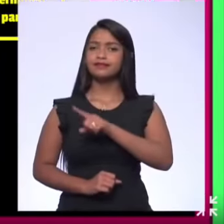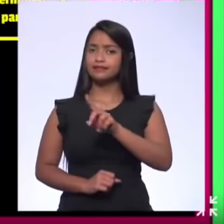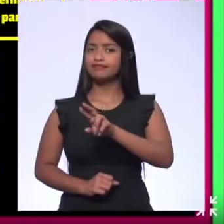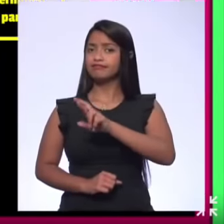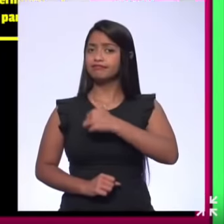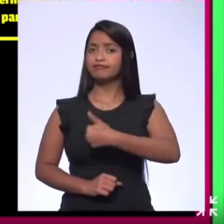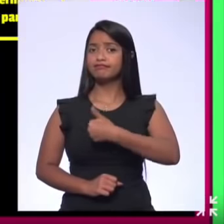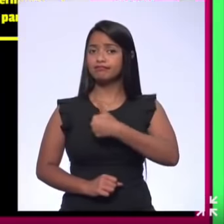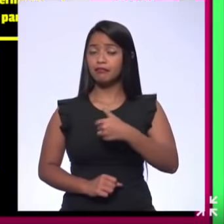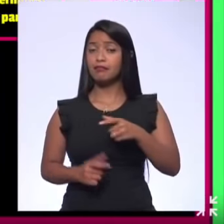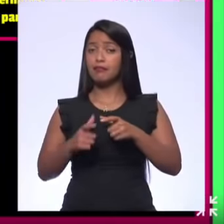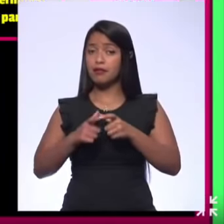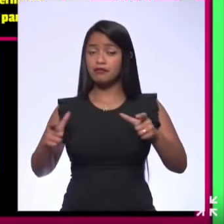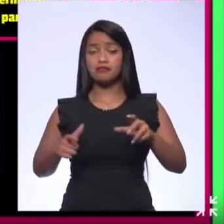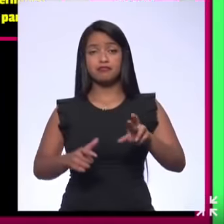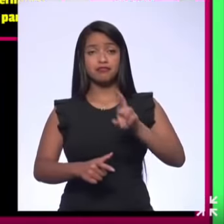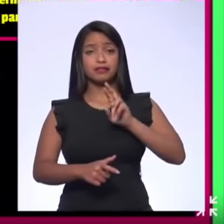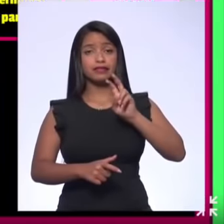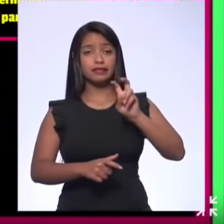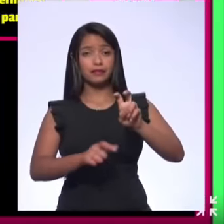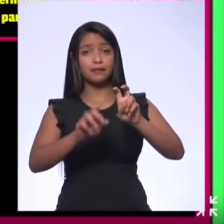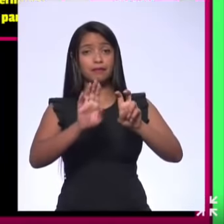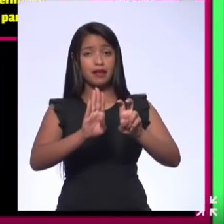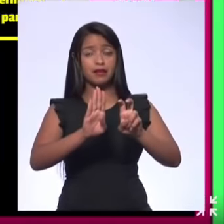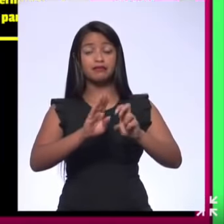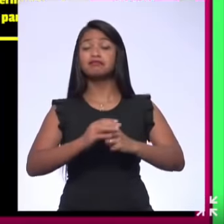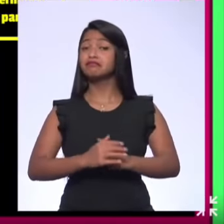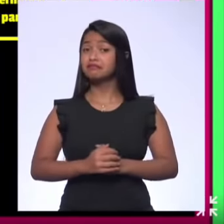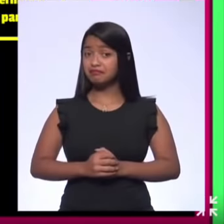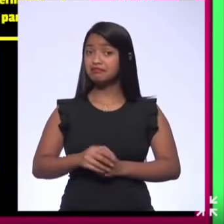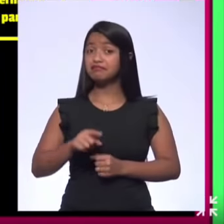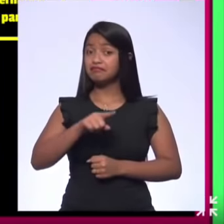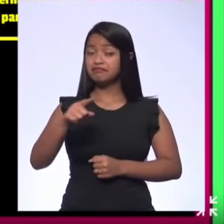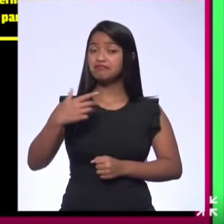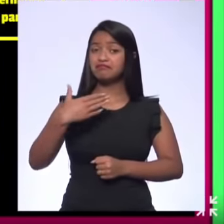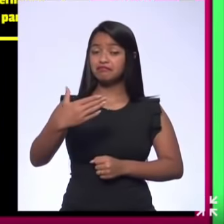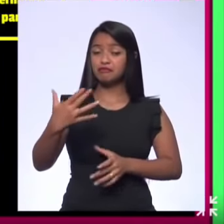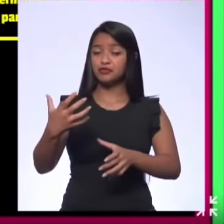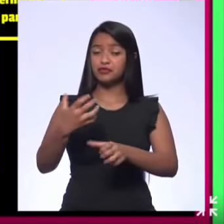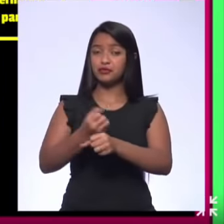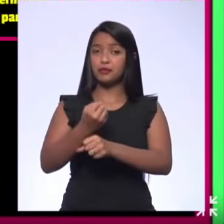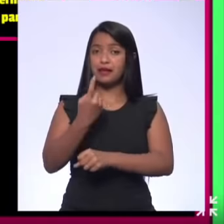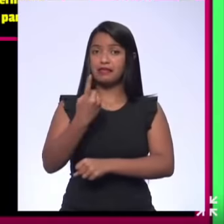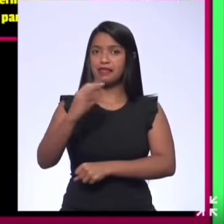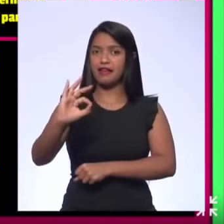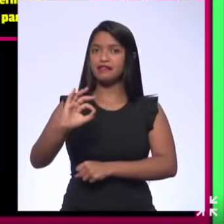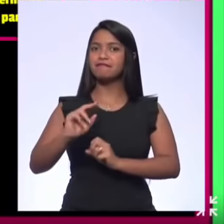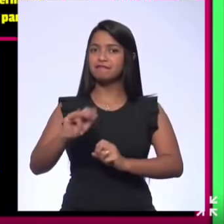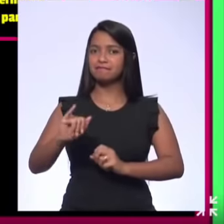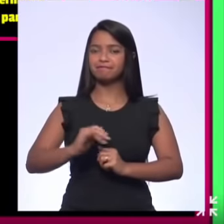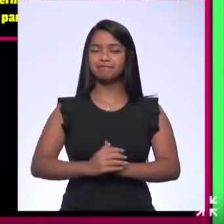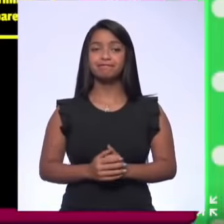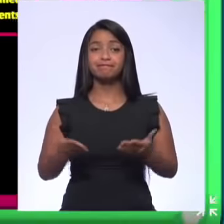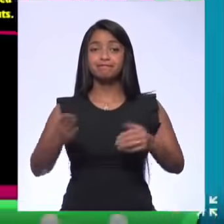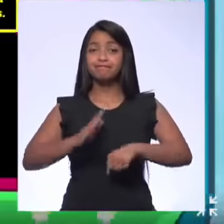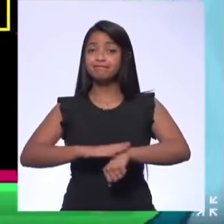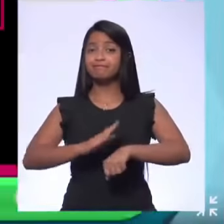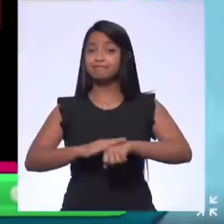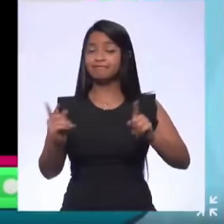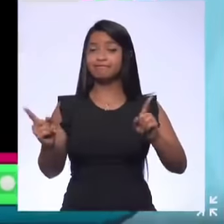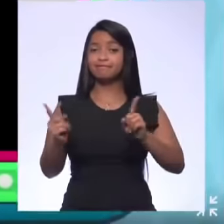vão tirar 10 de bimestre, hein? Vamos lá. Pode clicar, Marcos. Tá chegando no Ó o tempo. final, hein, Marcos?